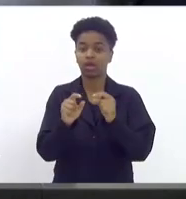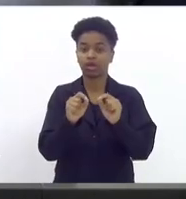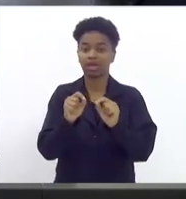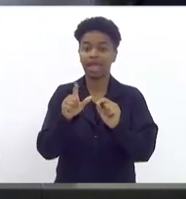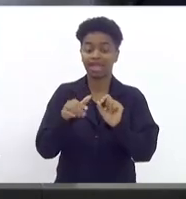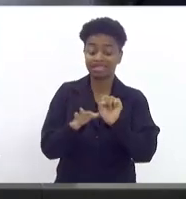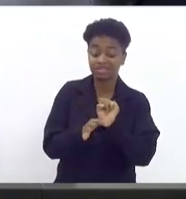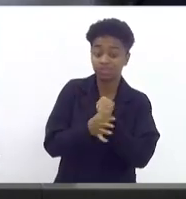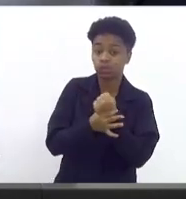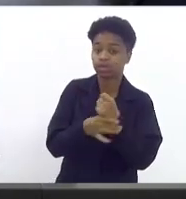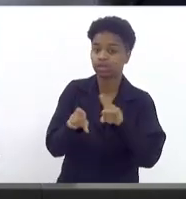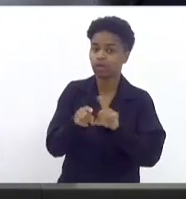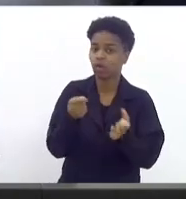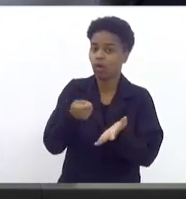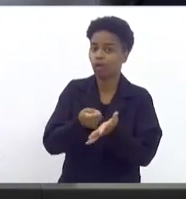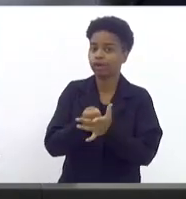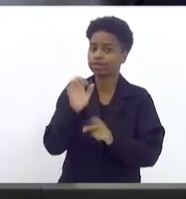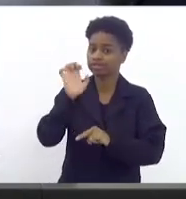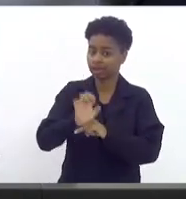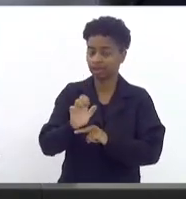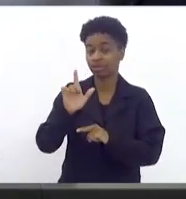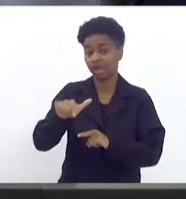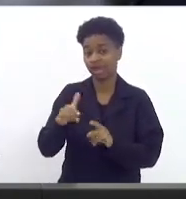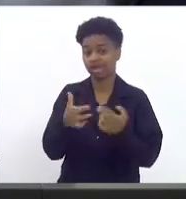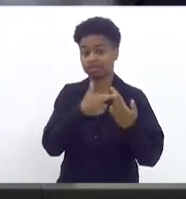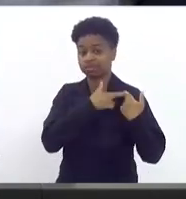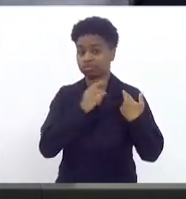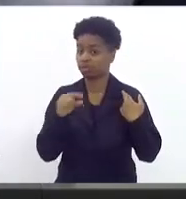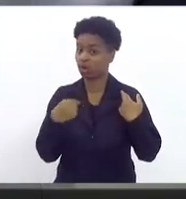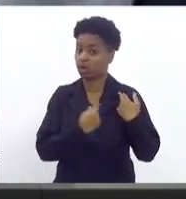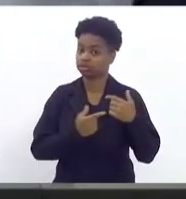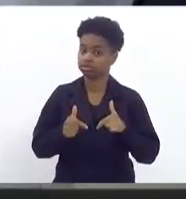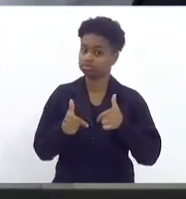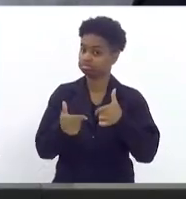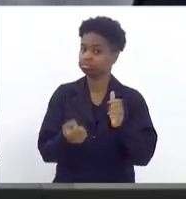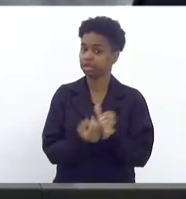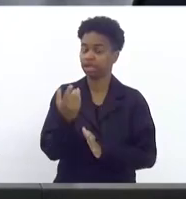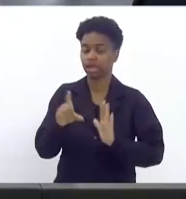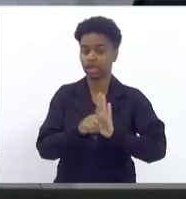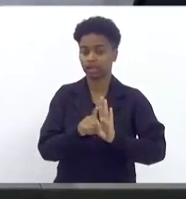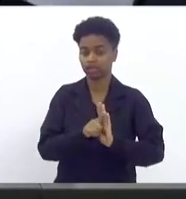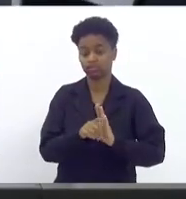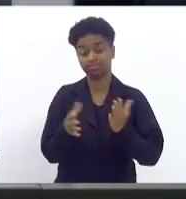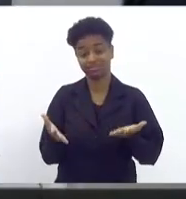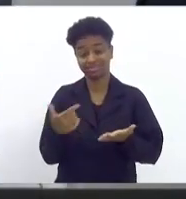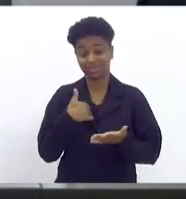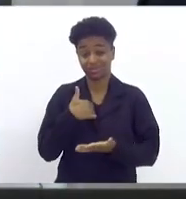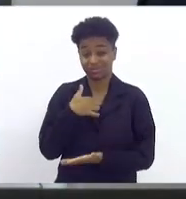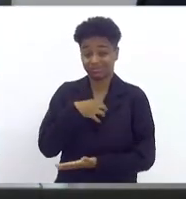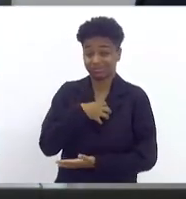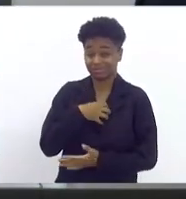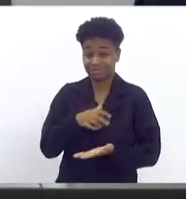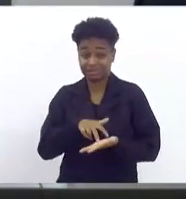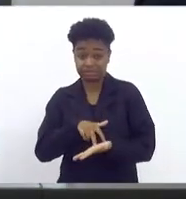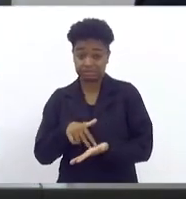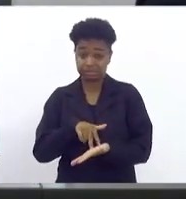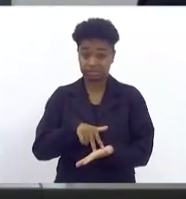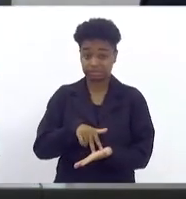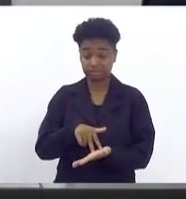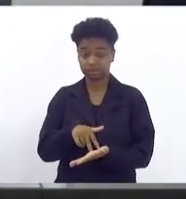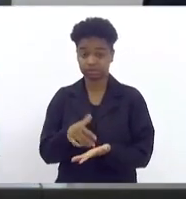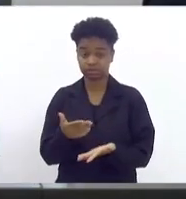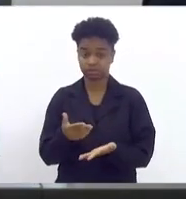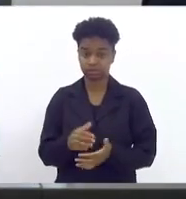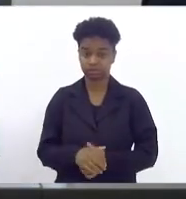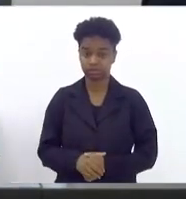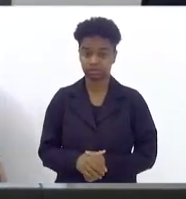dever do Estado também, portanto, competência nossa legislar. E aí fica um receio. Senhor presidente, o senhor me perdoe. Mas